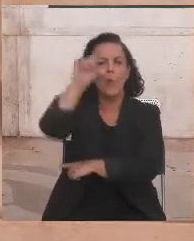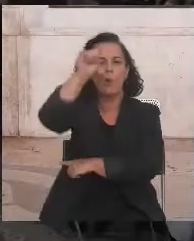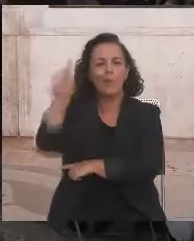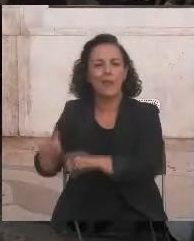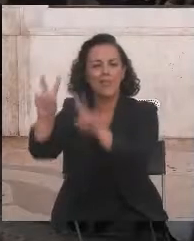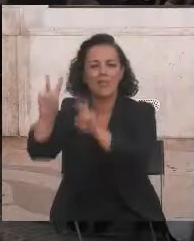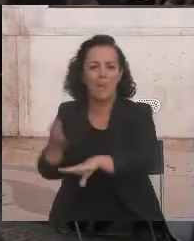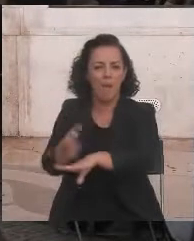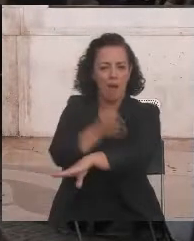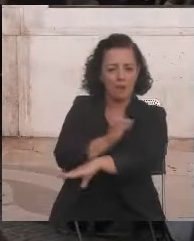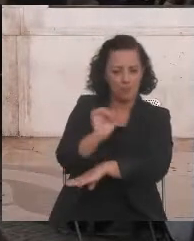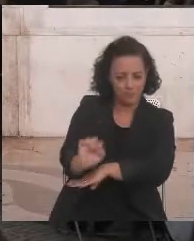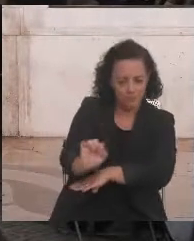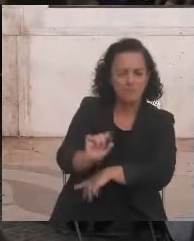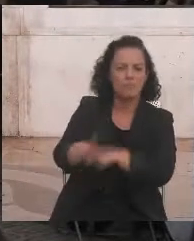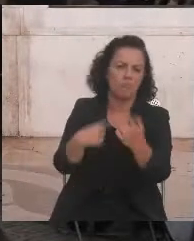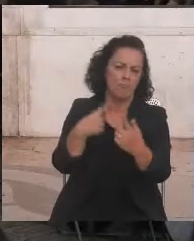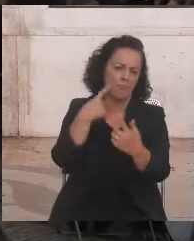dia,